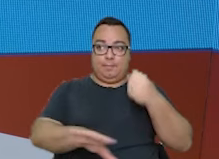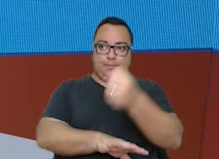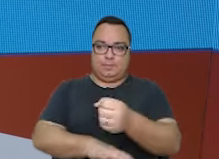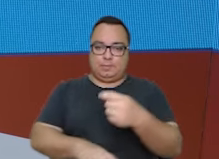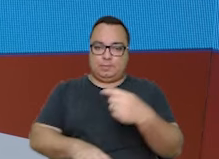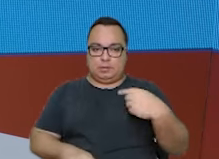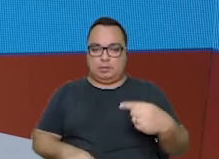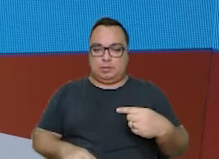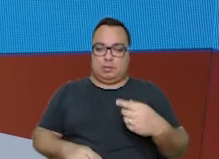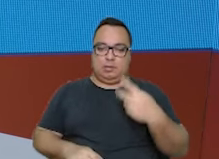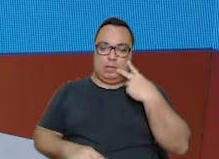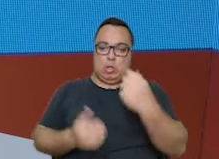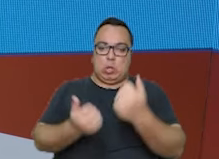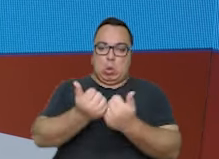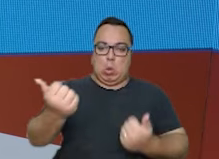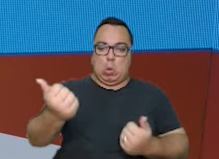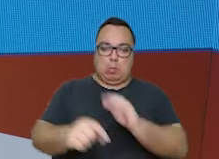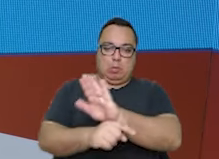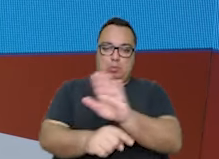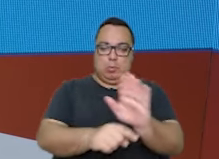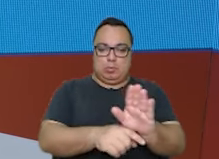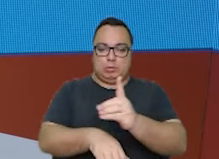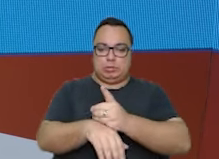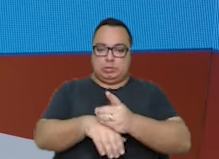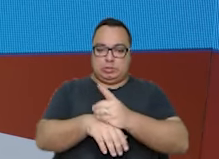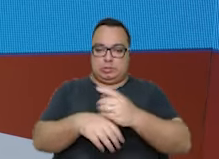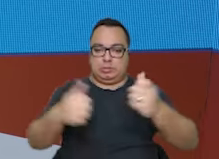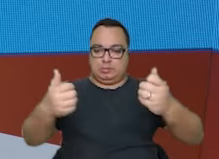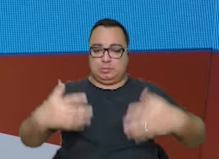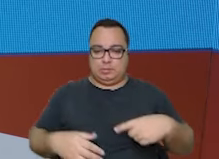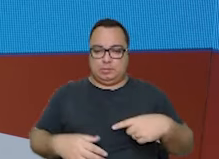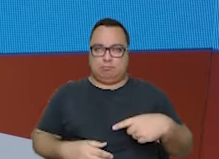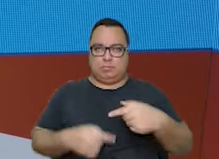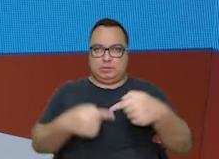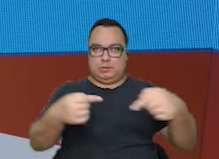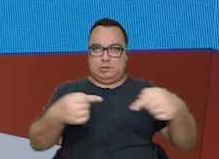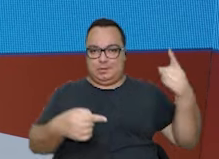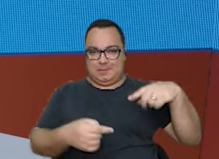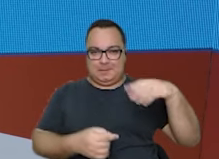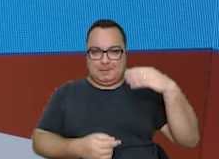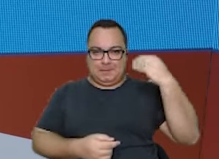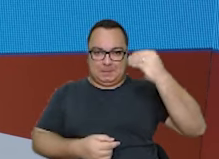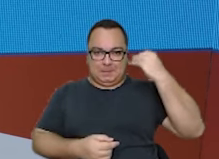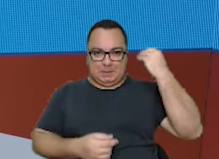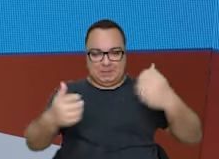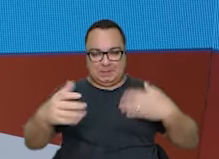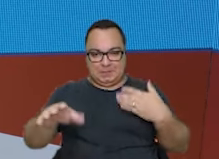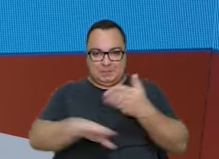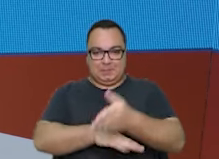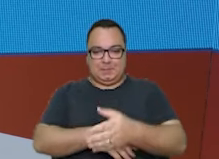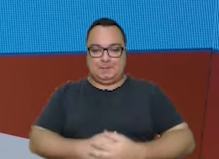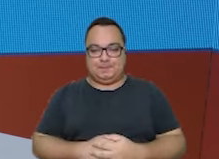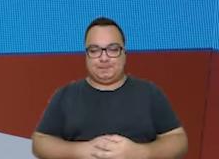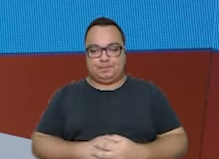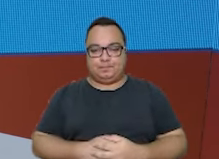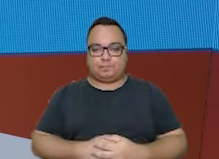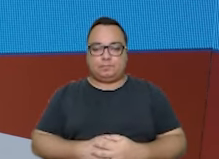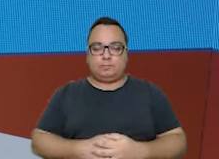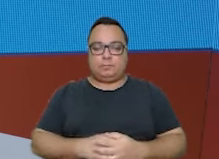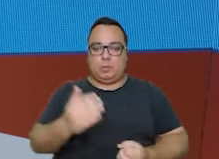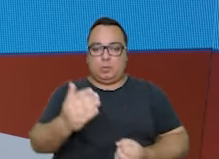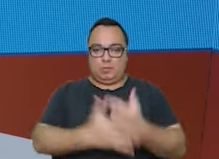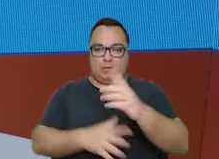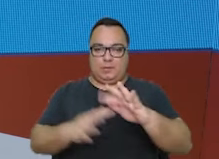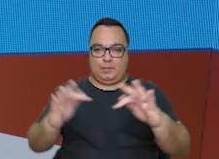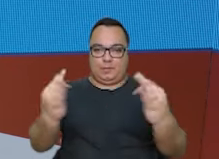suporte no meio digital né eu tive essa semana a experiência comprei um para uma negócio da família do meu irmão comprei um